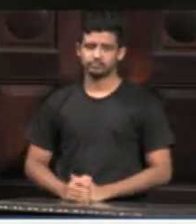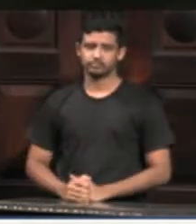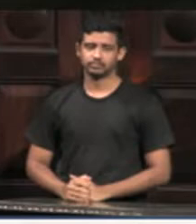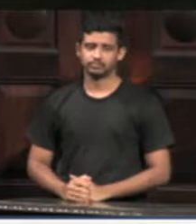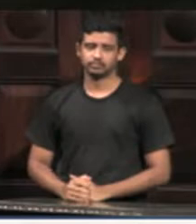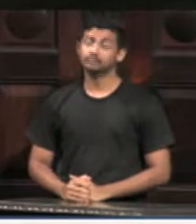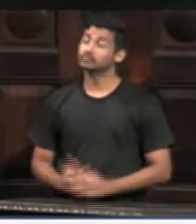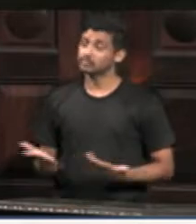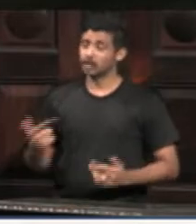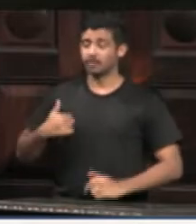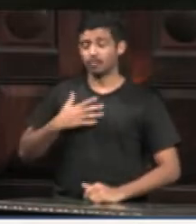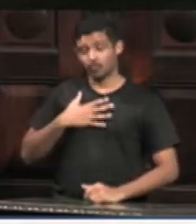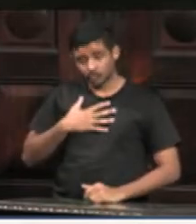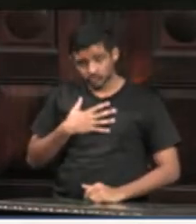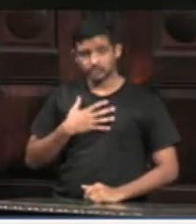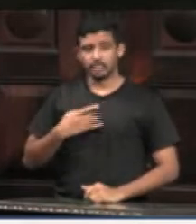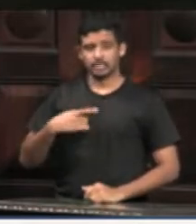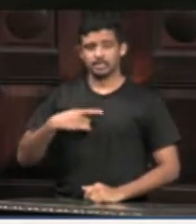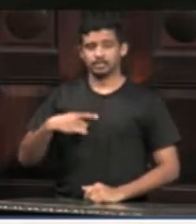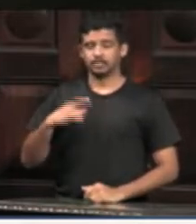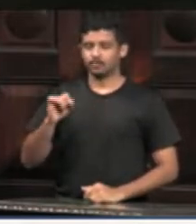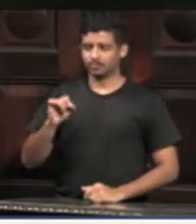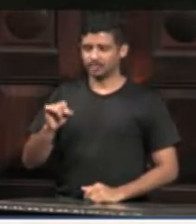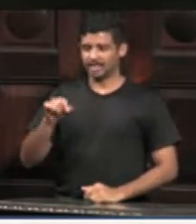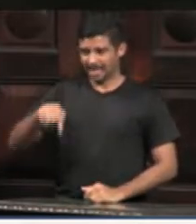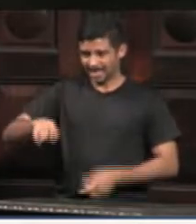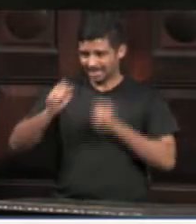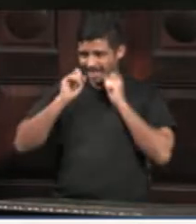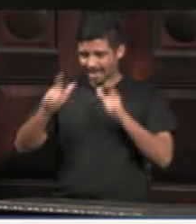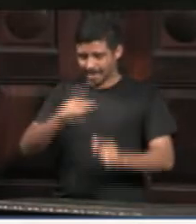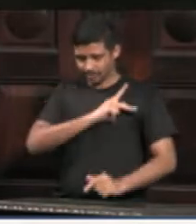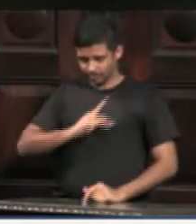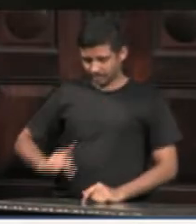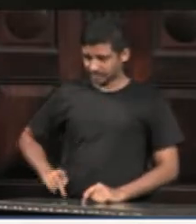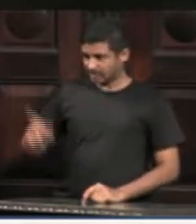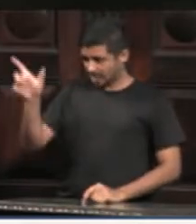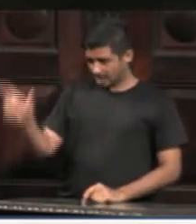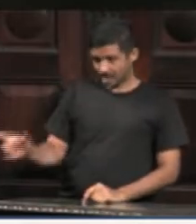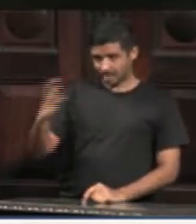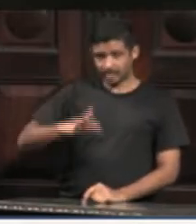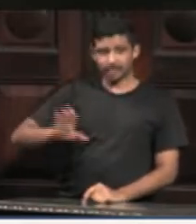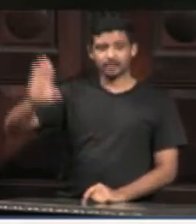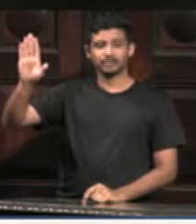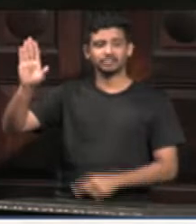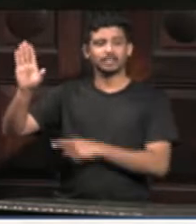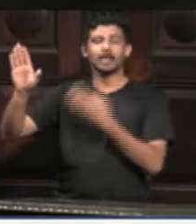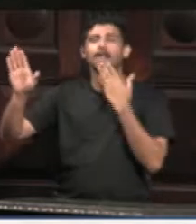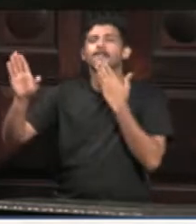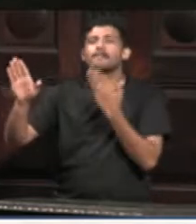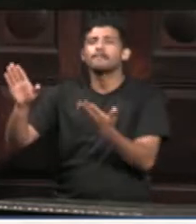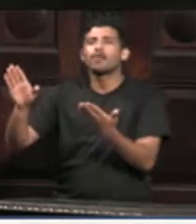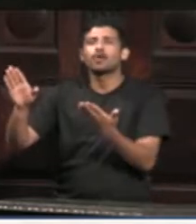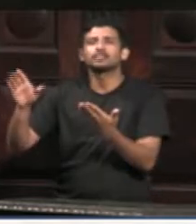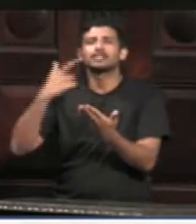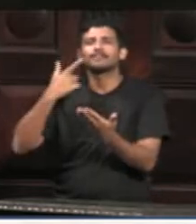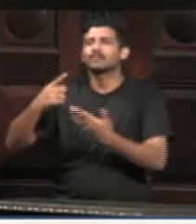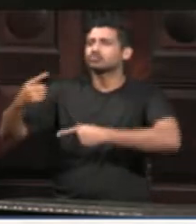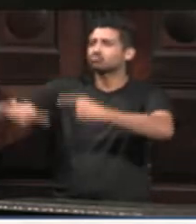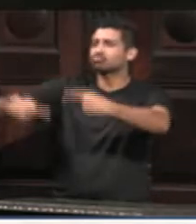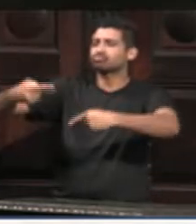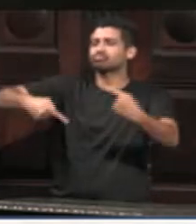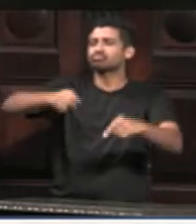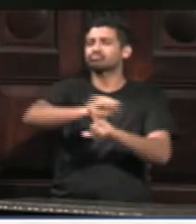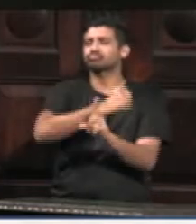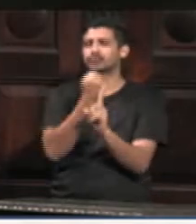Eu gostaria de ter um candidato a presidente da Alerj que apresentasse uma agenda de discussão para a sociedade do Estado